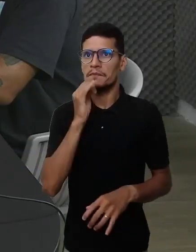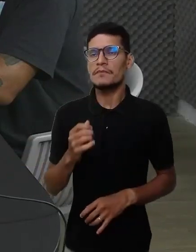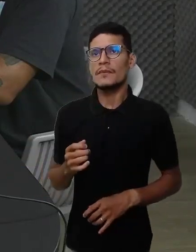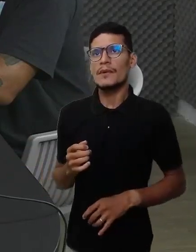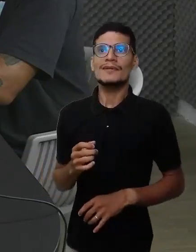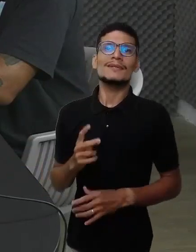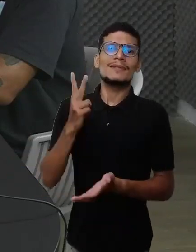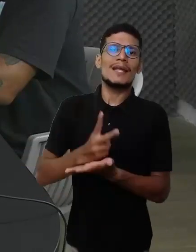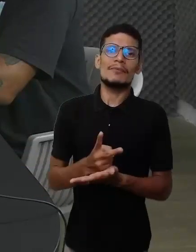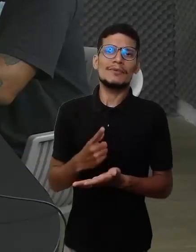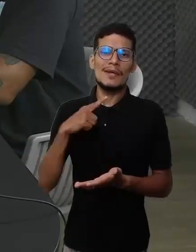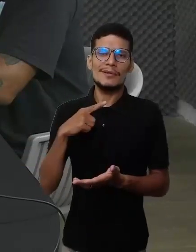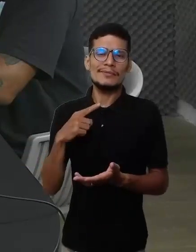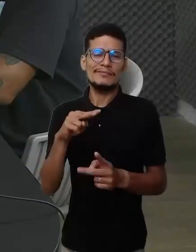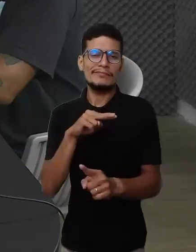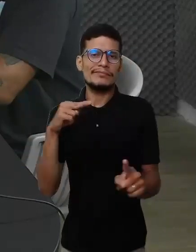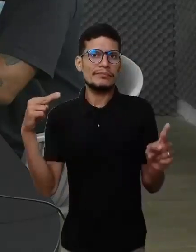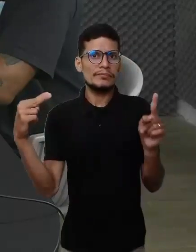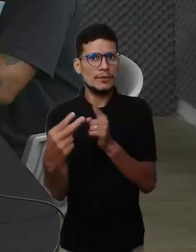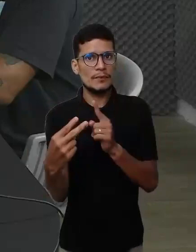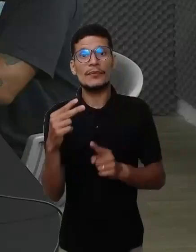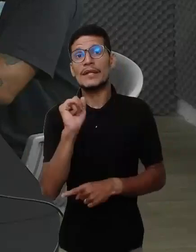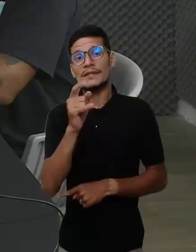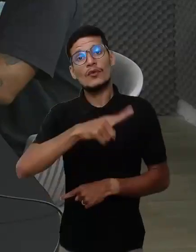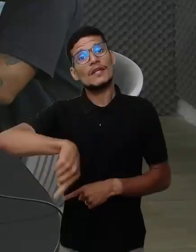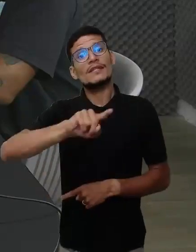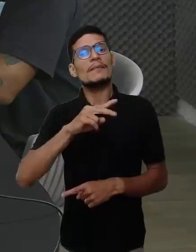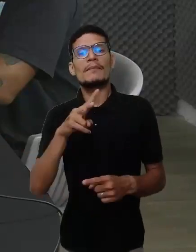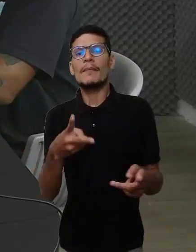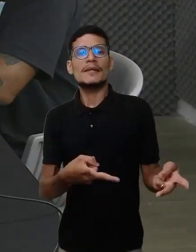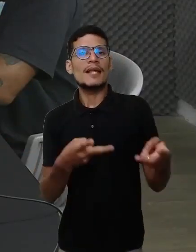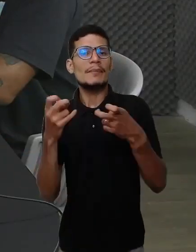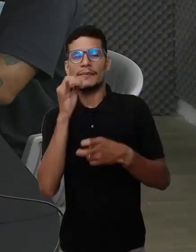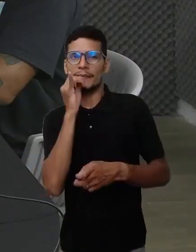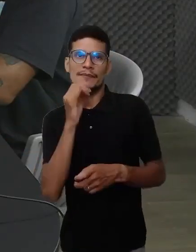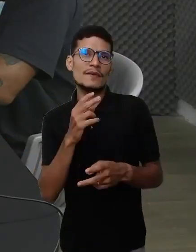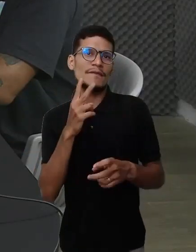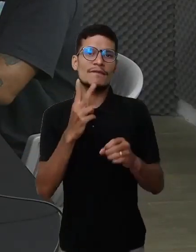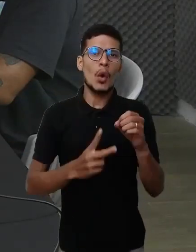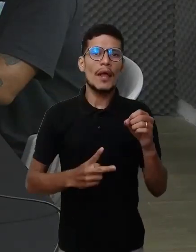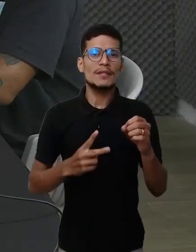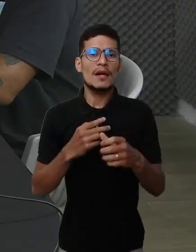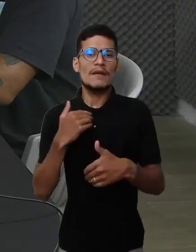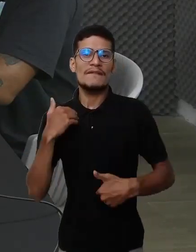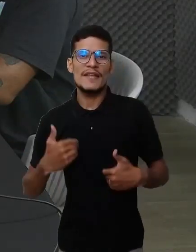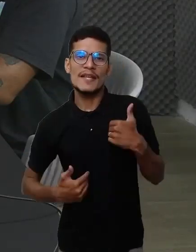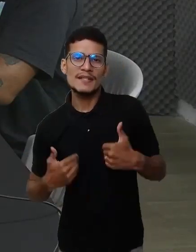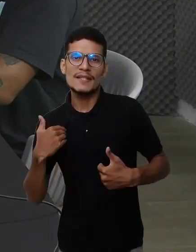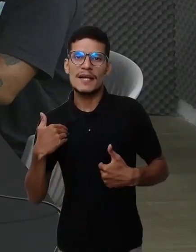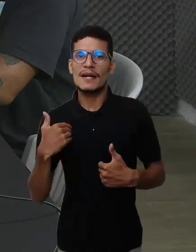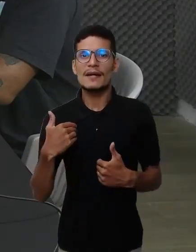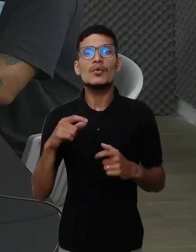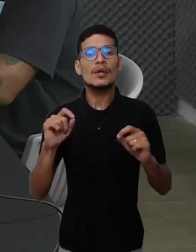em muitas questões, sob muitos olhares. É quando você percebe a violência física homicida que parte